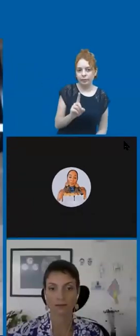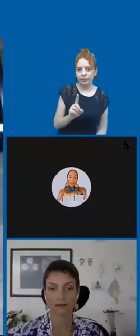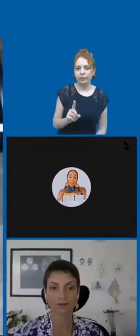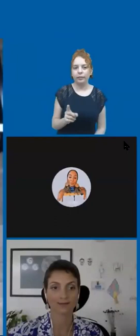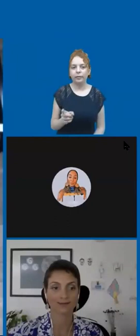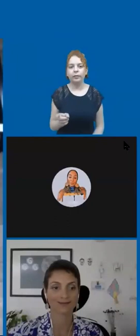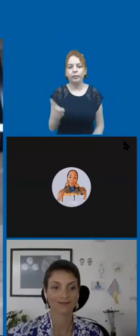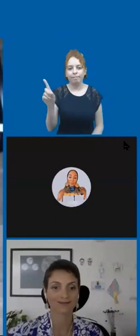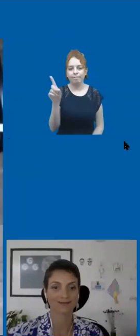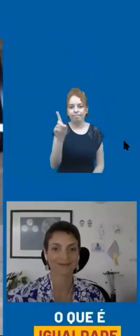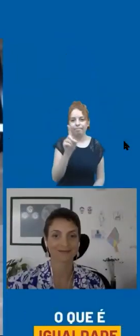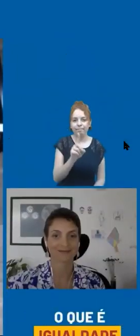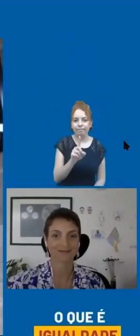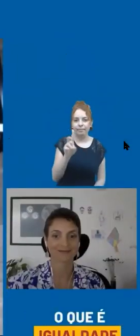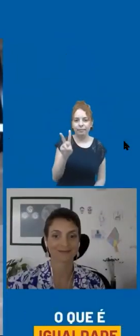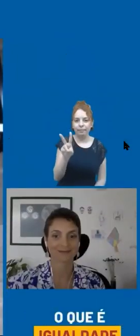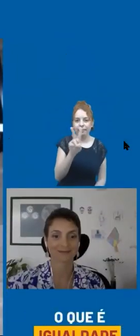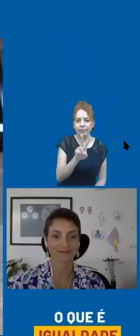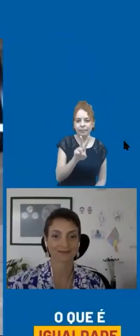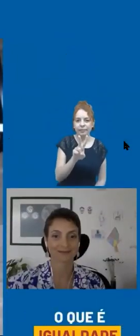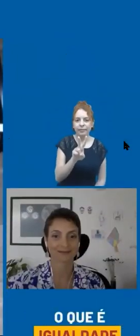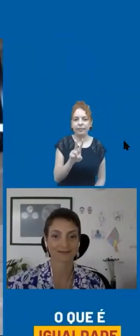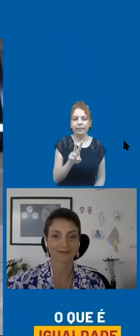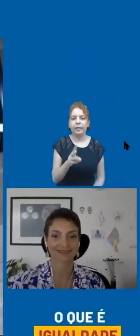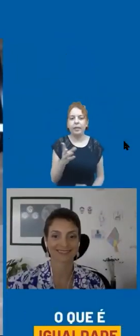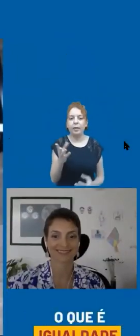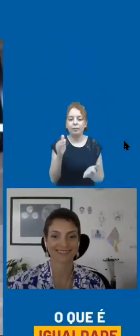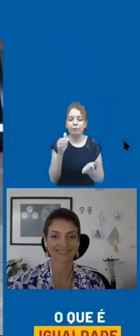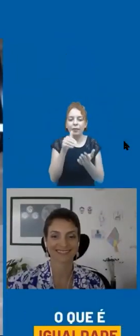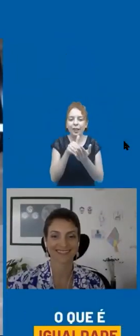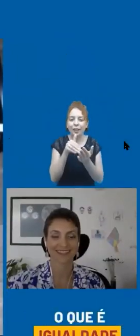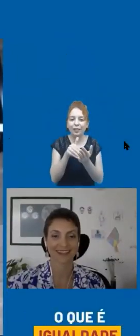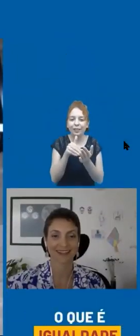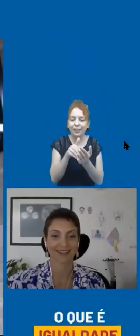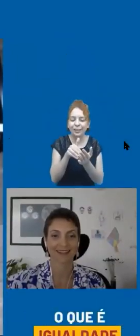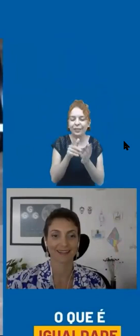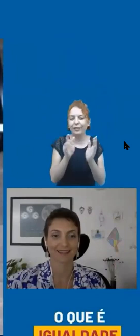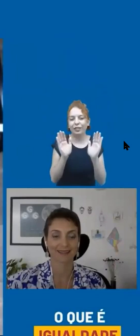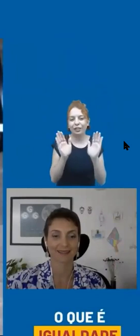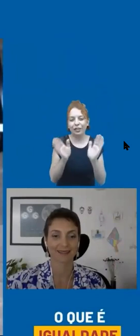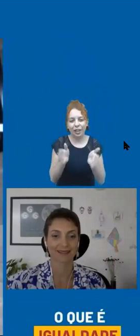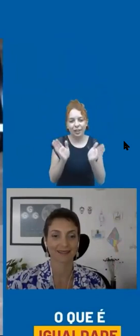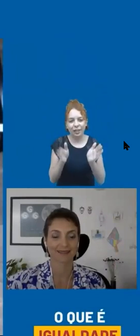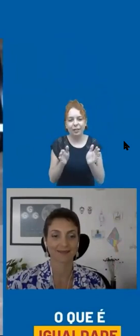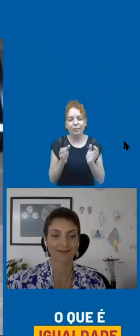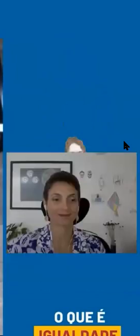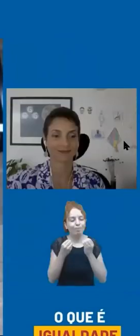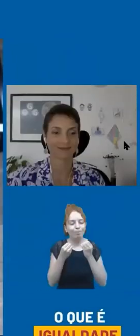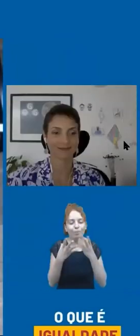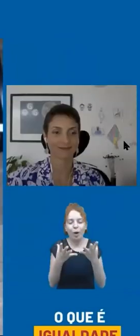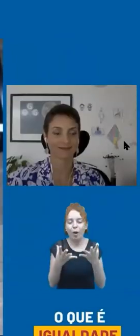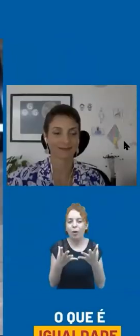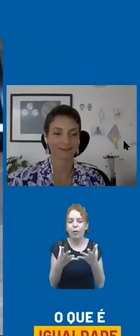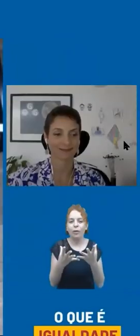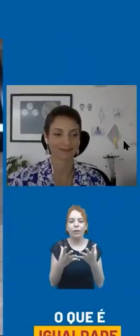voltando nós, já em clima de encerramento, né, Is, é muito bom, foi muito